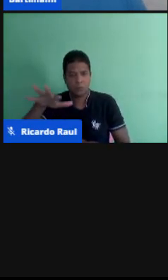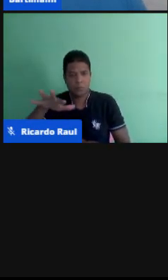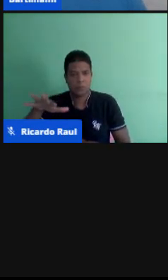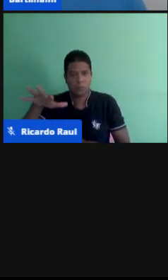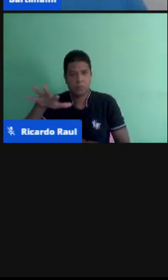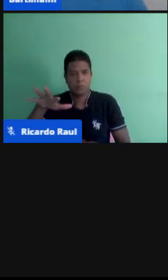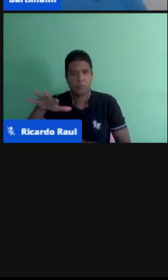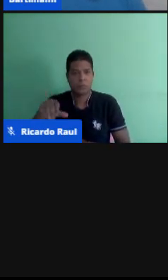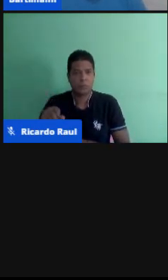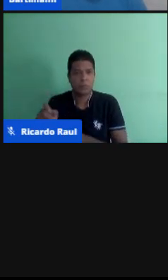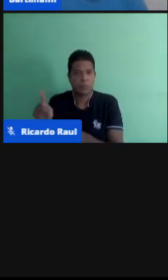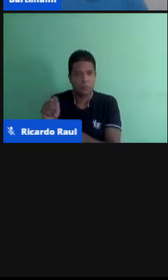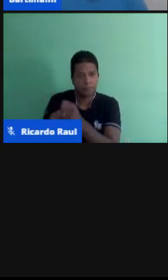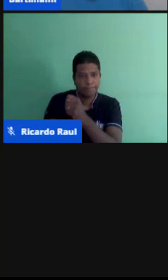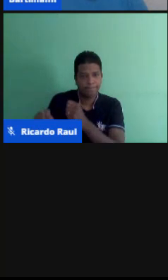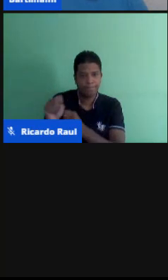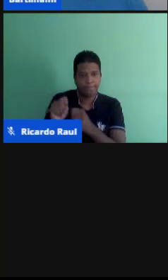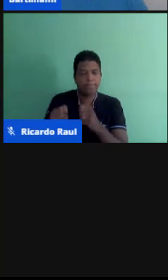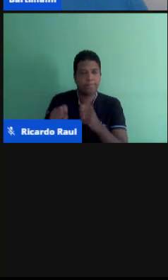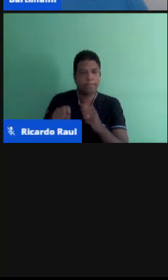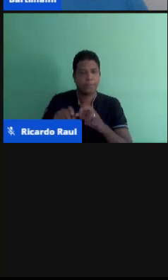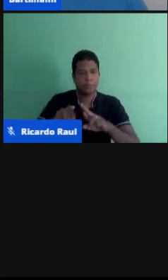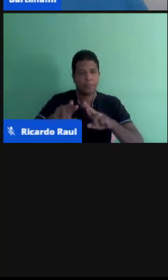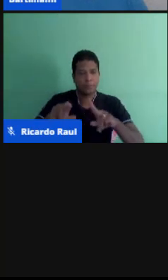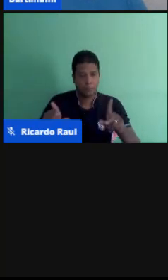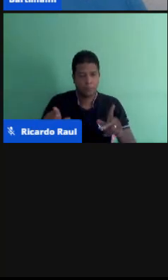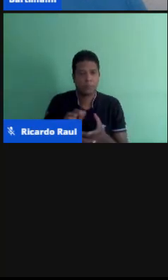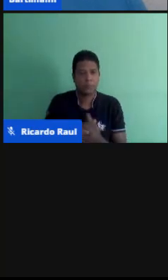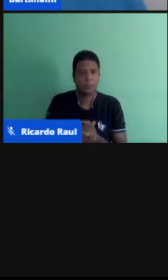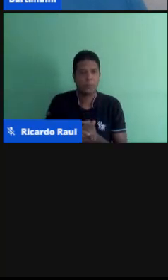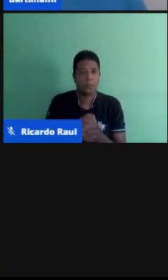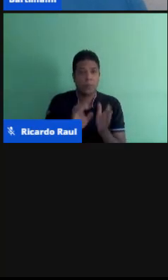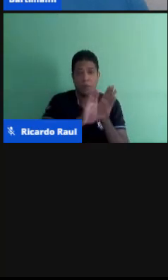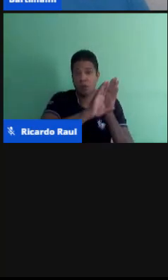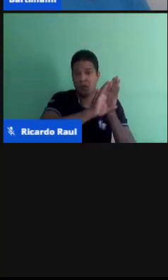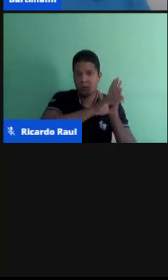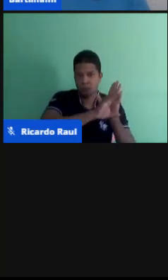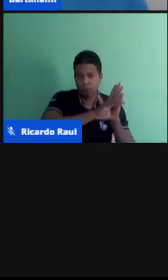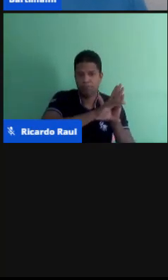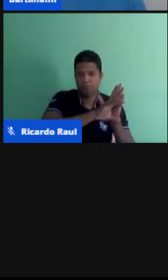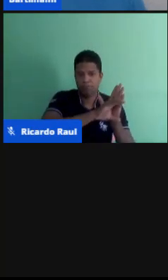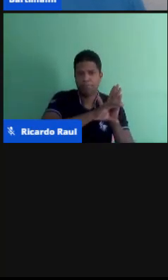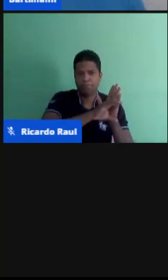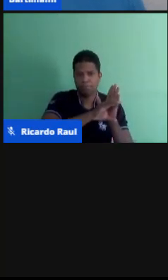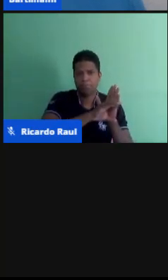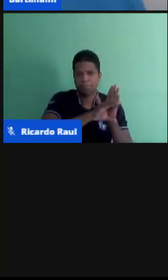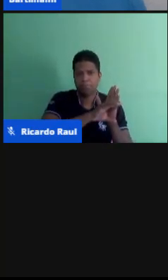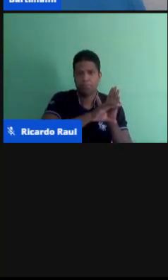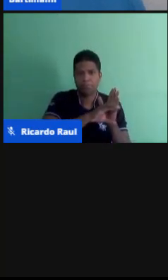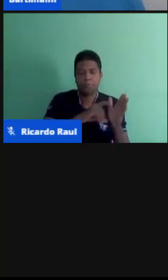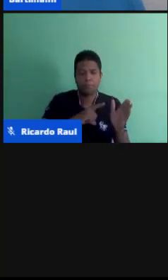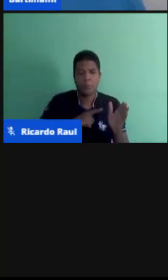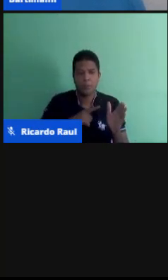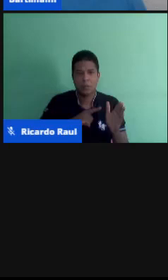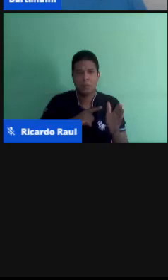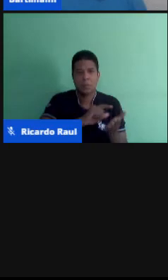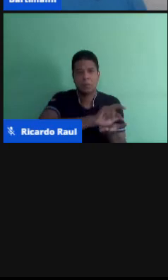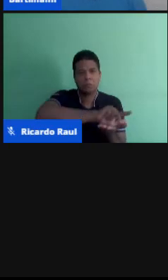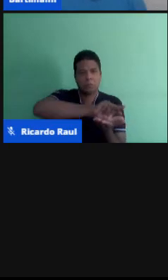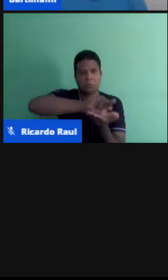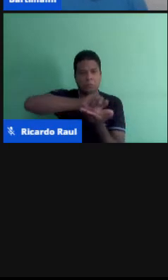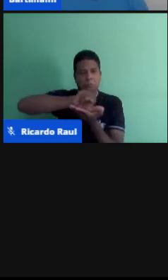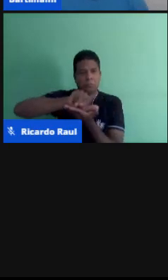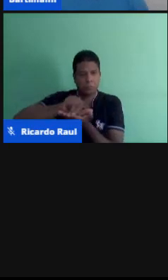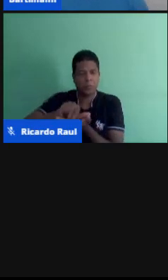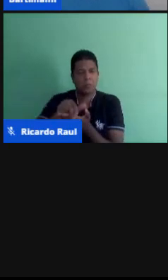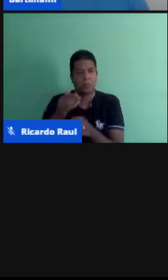do zoneamento econômico, etc. Então, o conceito de paisagem, ela tem a dimensão teórica e também tem a